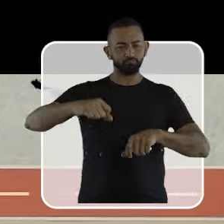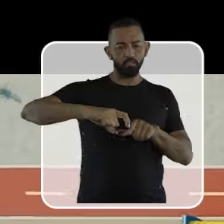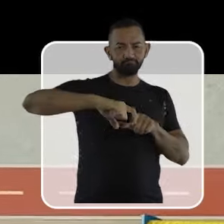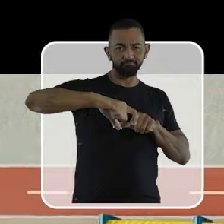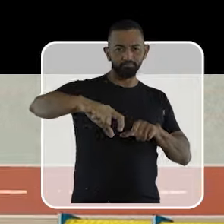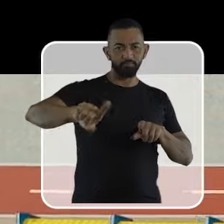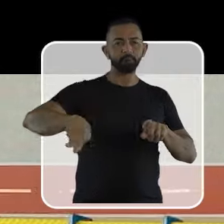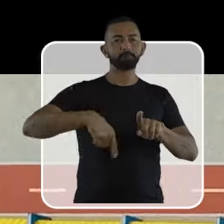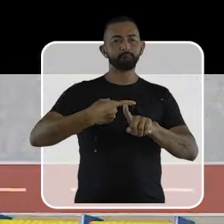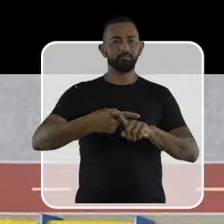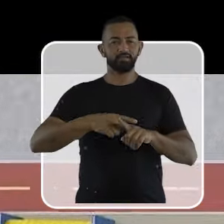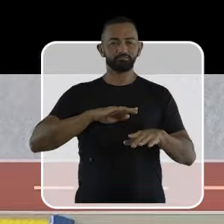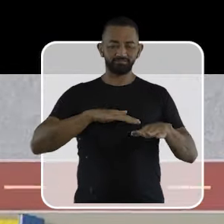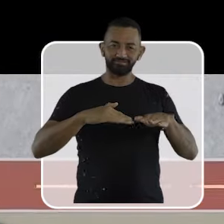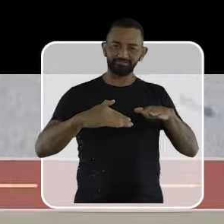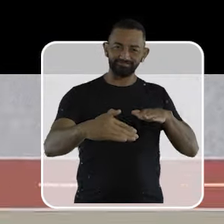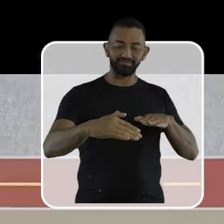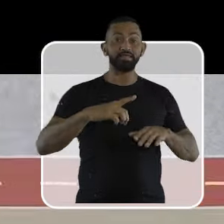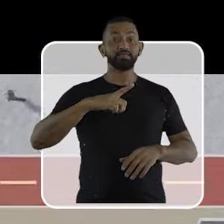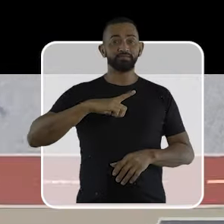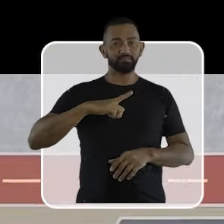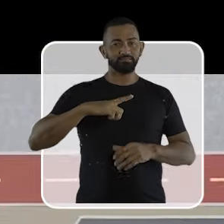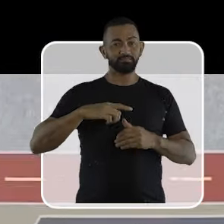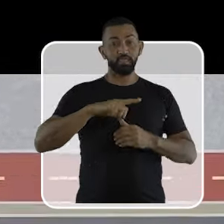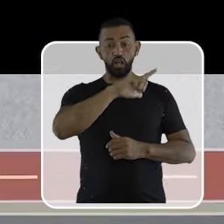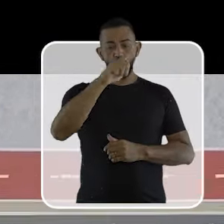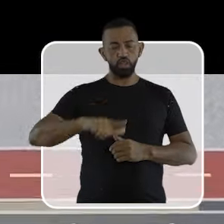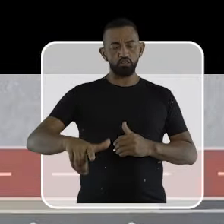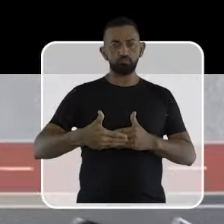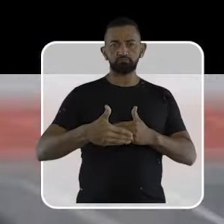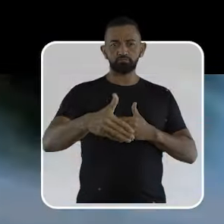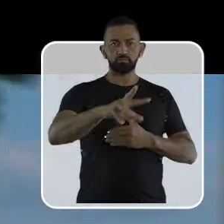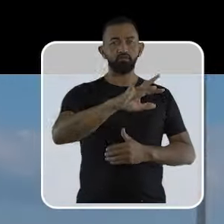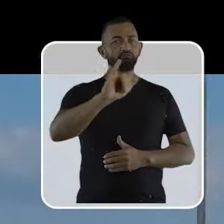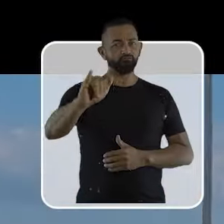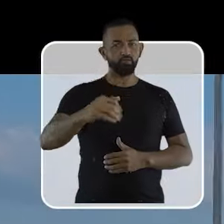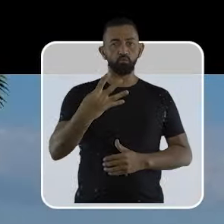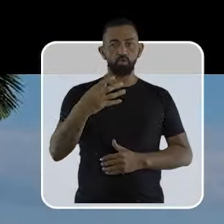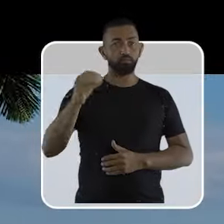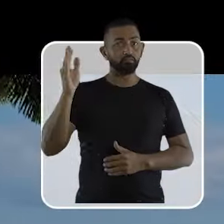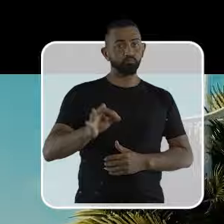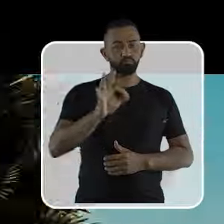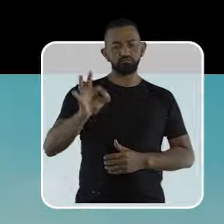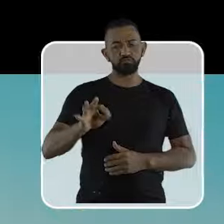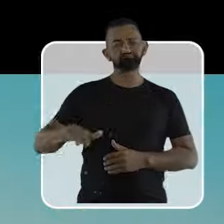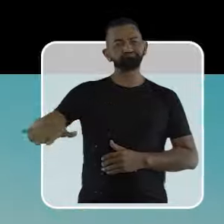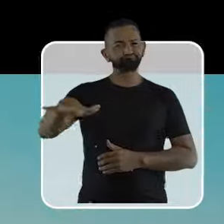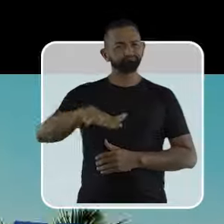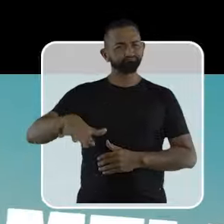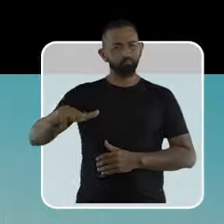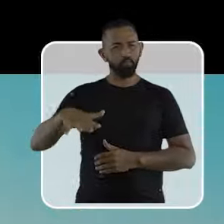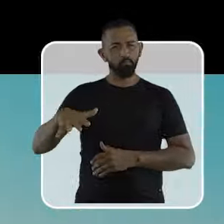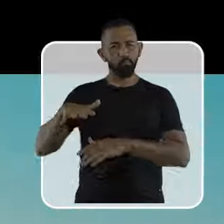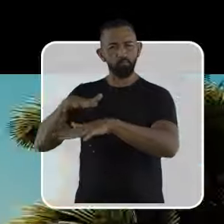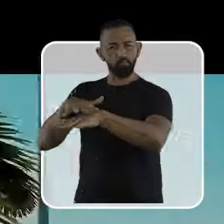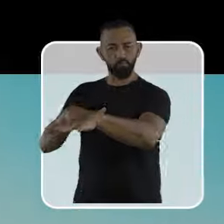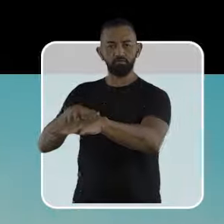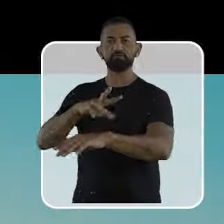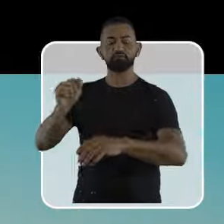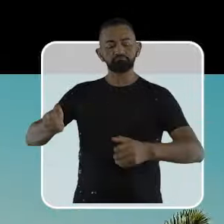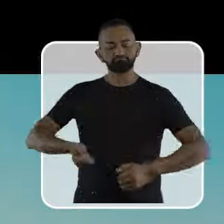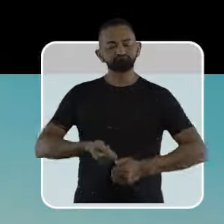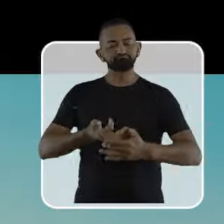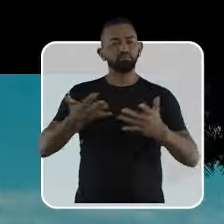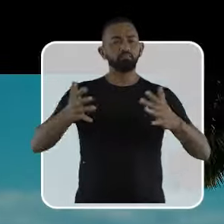o transporte público, calçadão para pedestres, ciclovias, canteiros e estacionamentos. A litorânea mais extensa desafogará